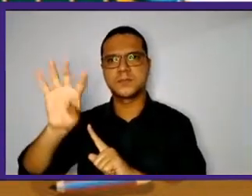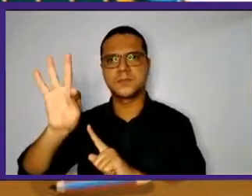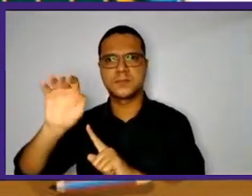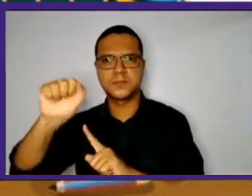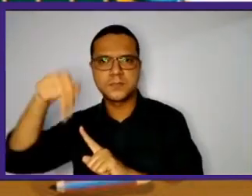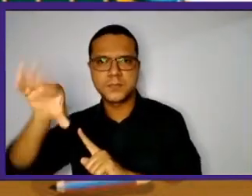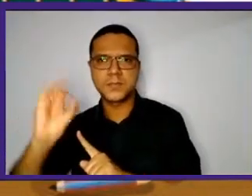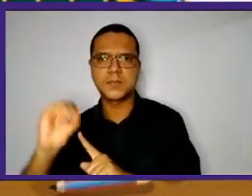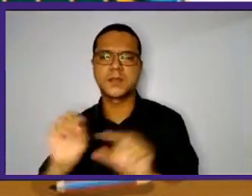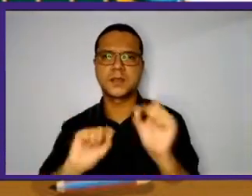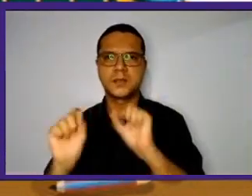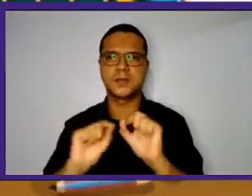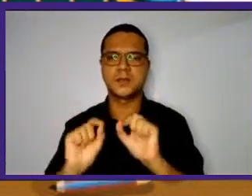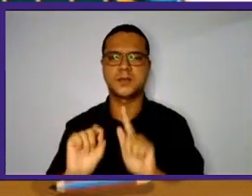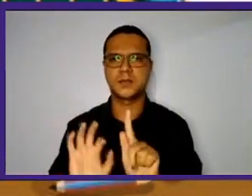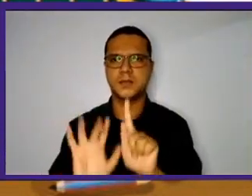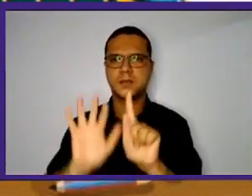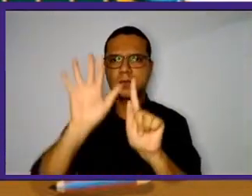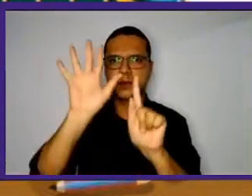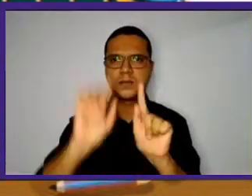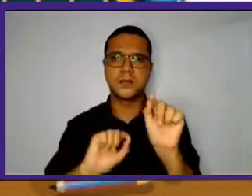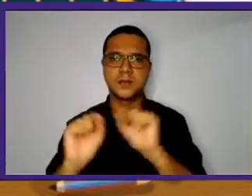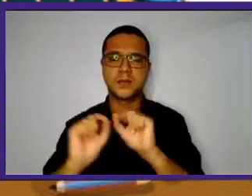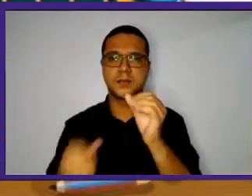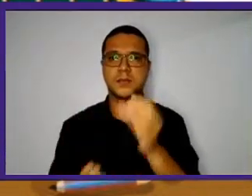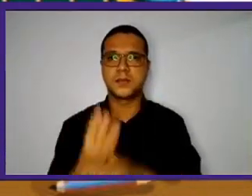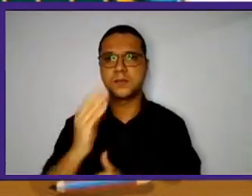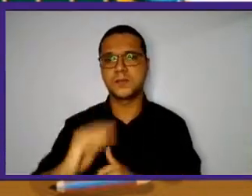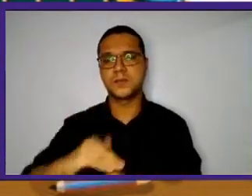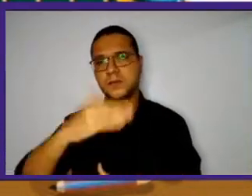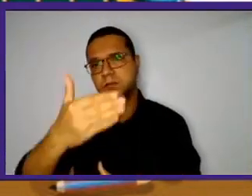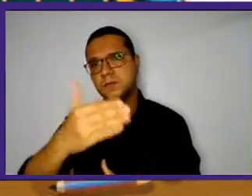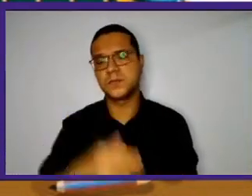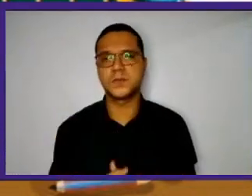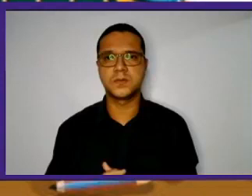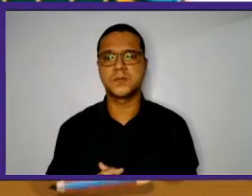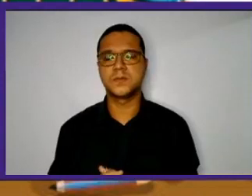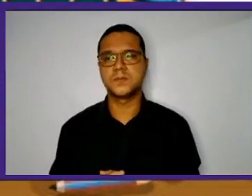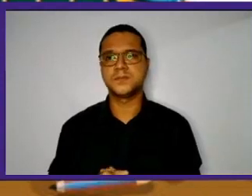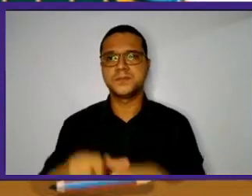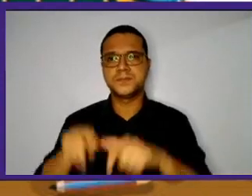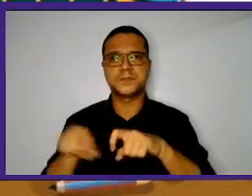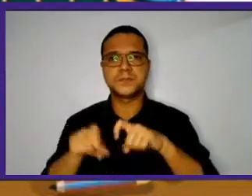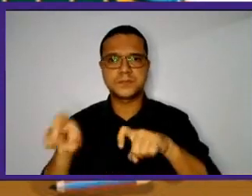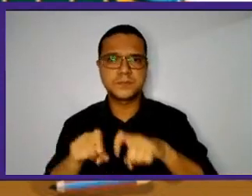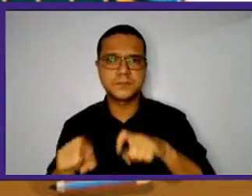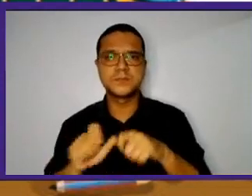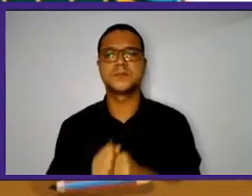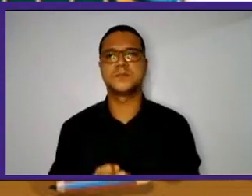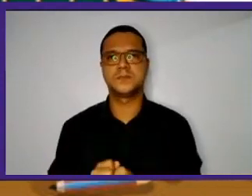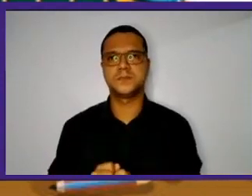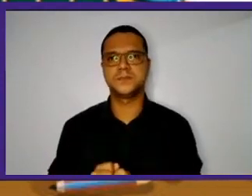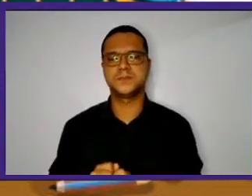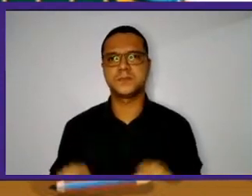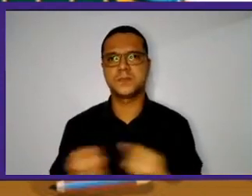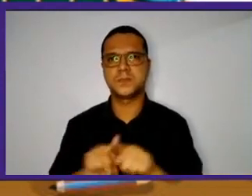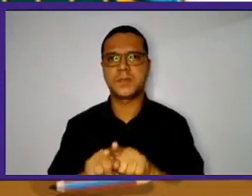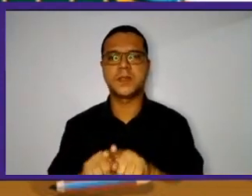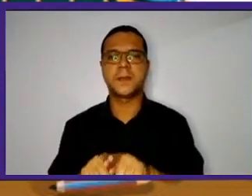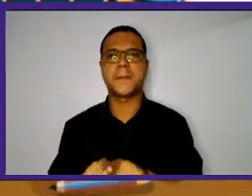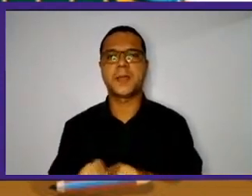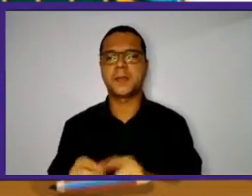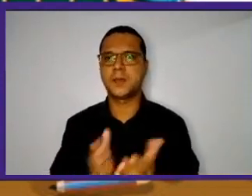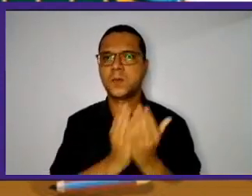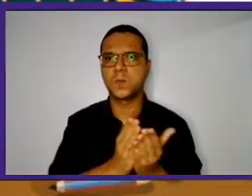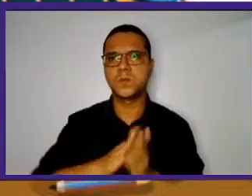que vem justamente da criação principalmente de bovinos. E esses gases, em conjunto, principalmente o dióxido